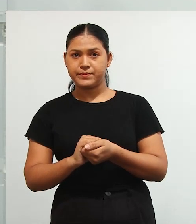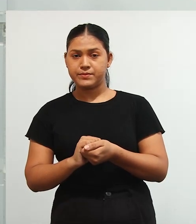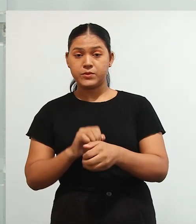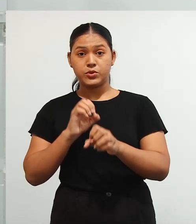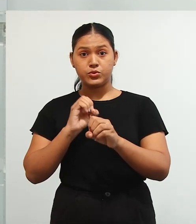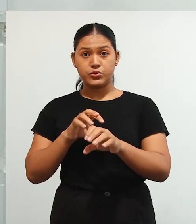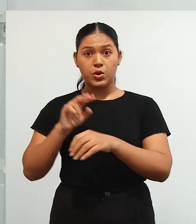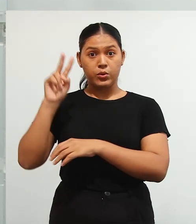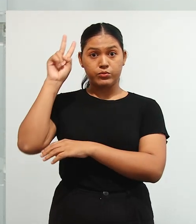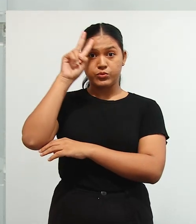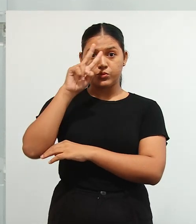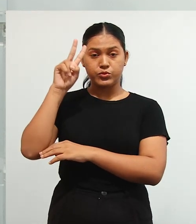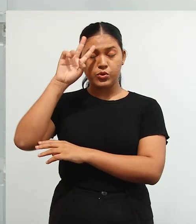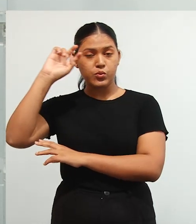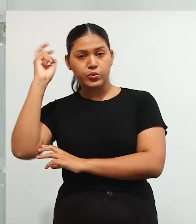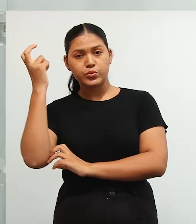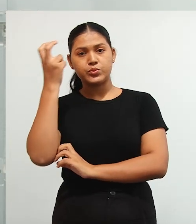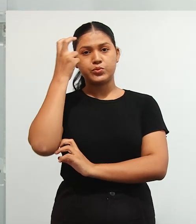de história e cultura